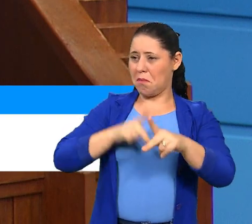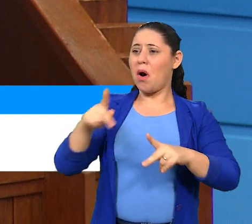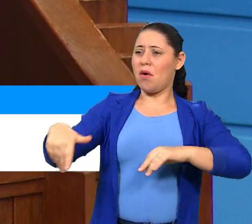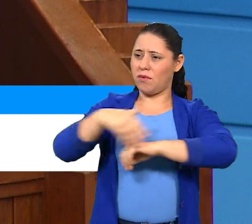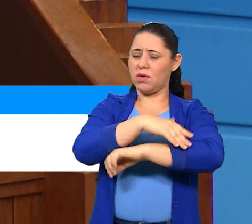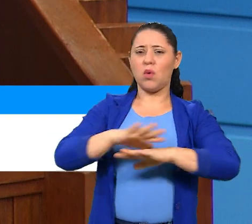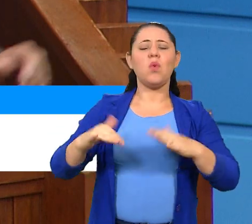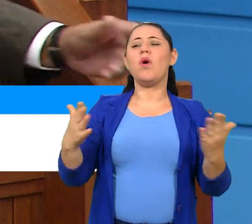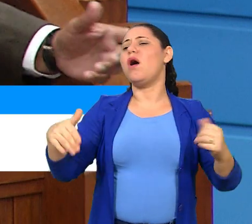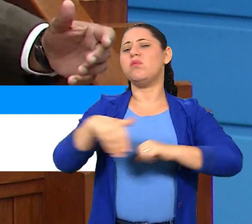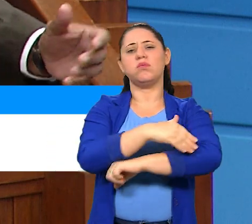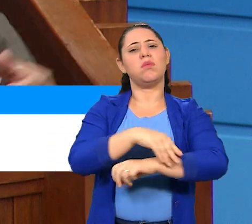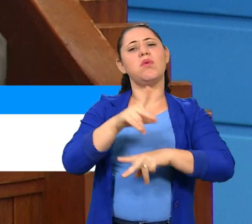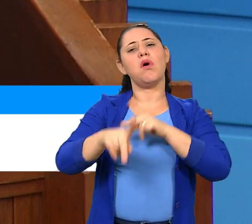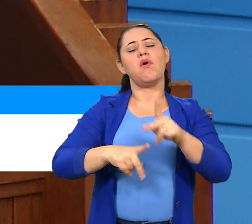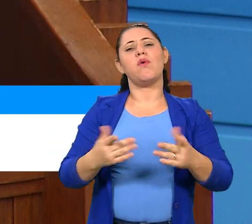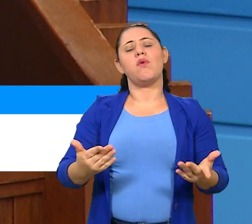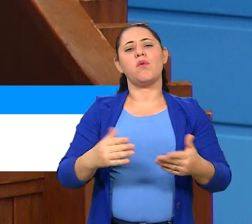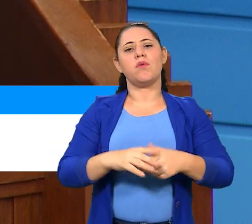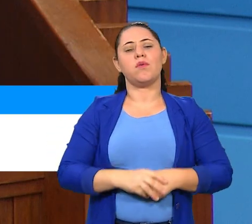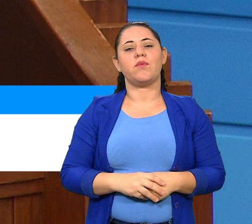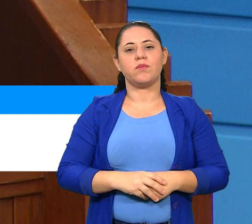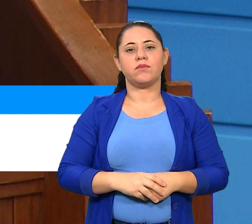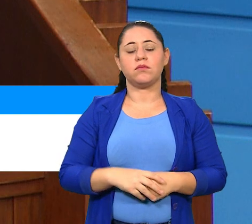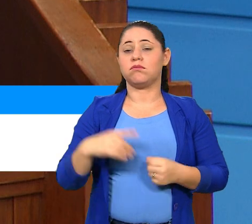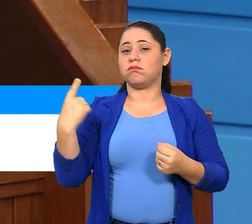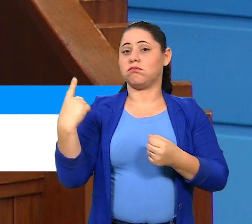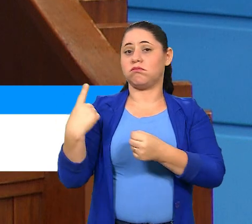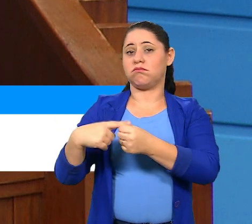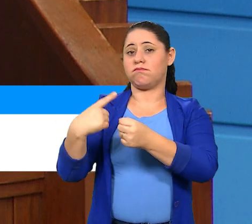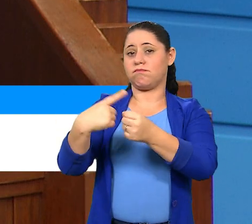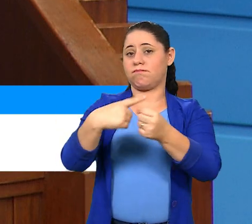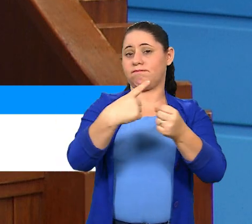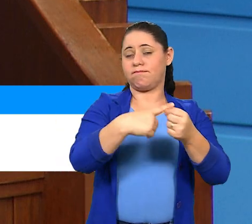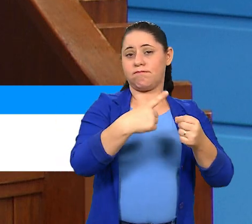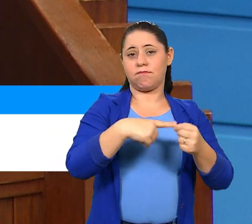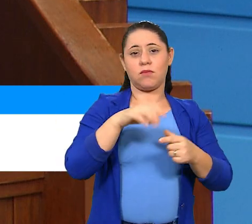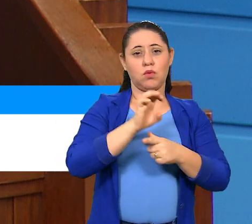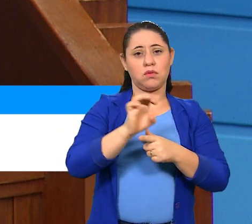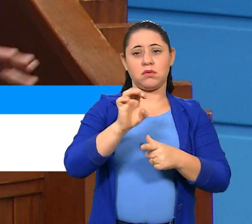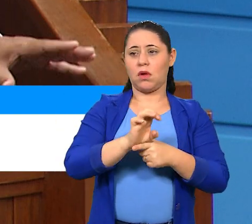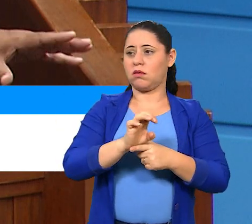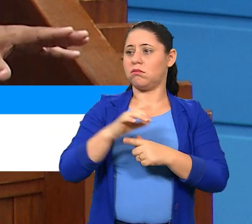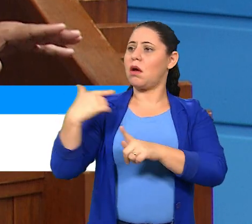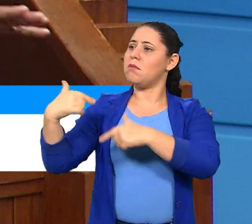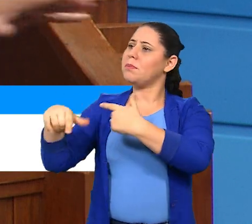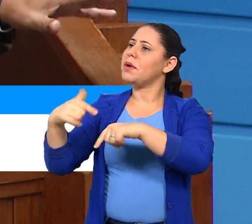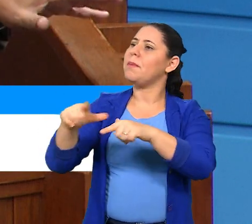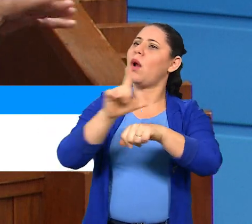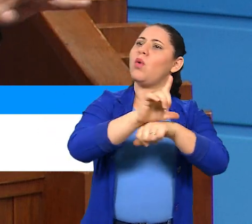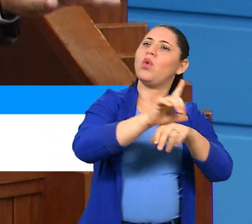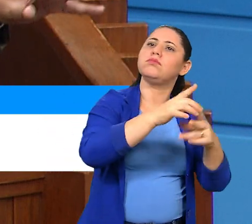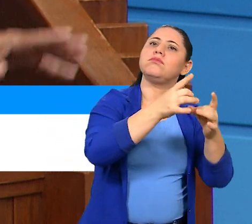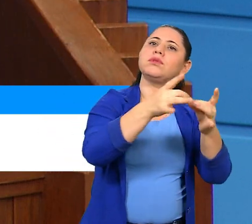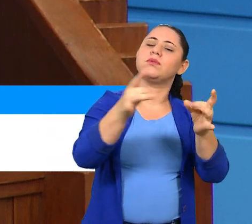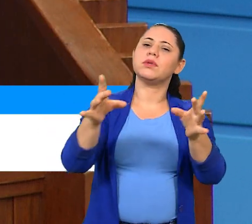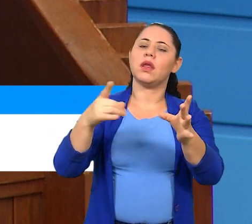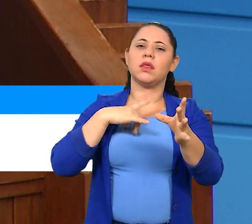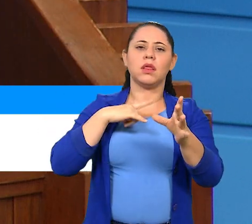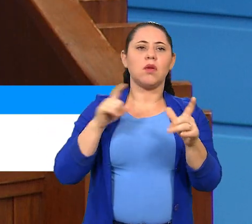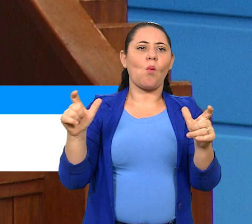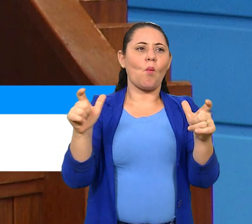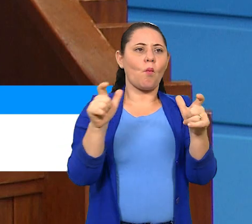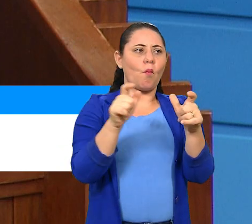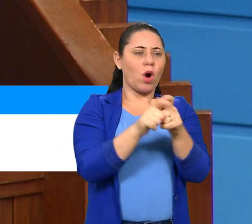acho incrível falar olha que o povo tá nas Rua que povo que tá nas ruas as cidades os estados o país está funcionando